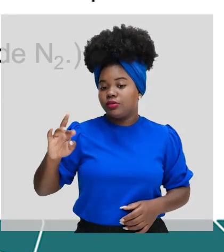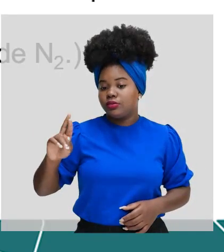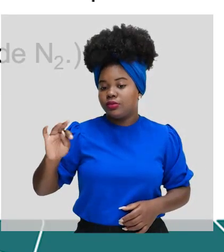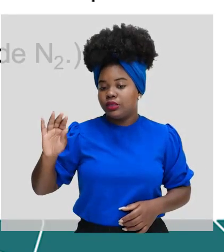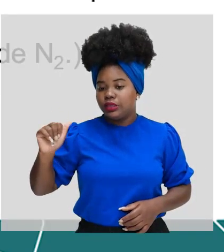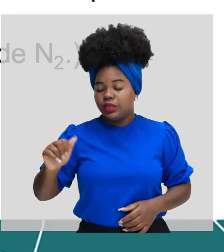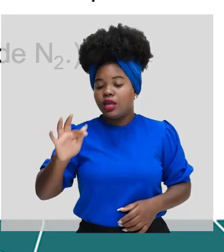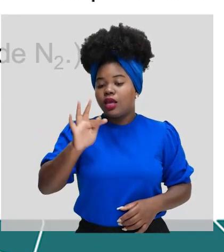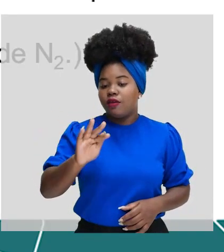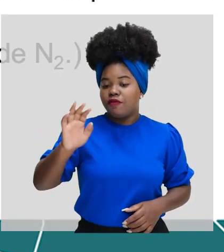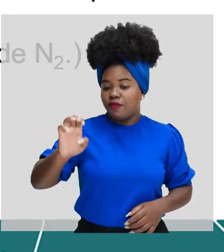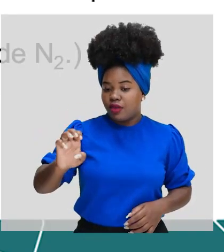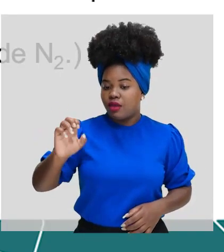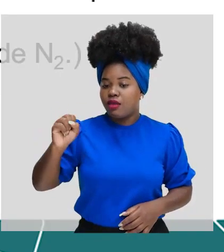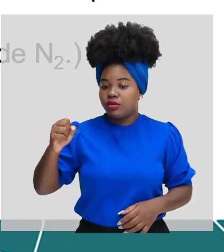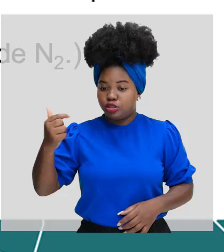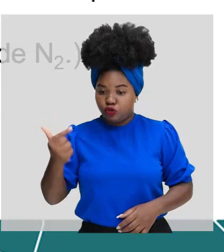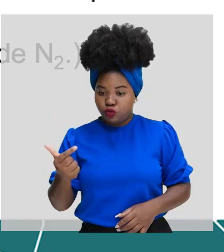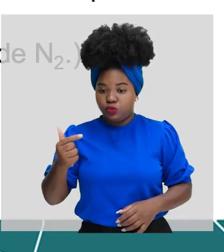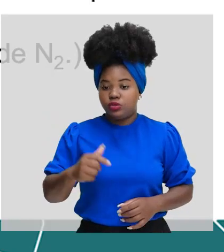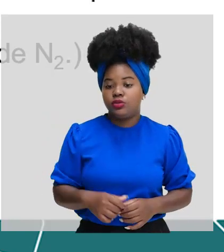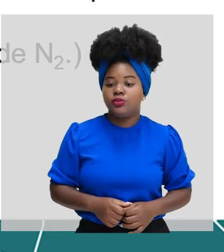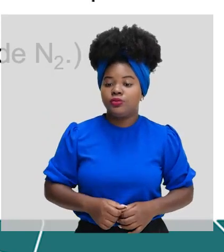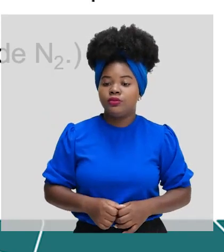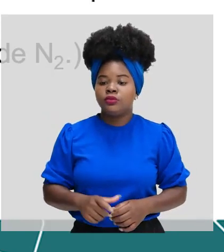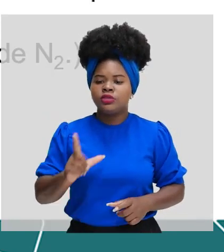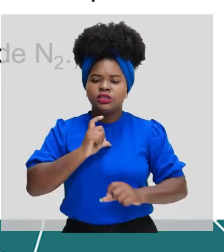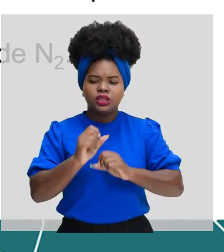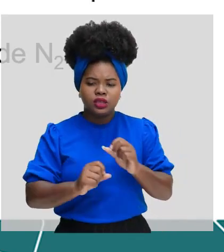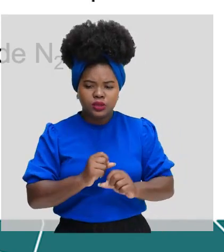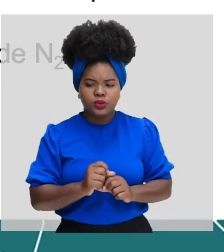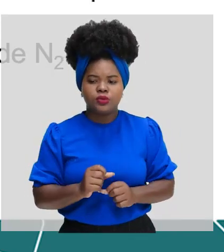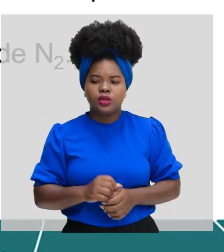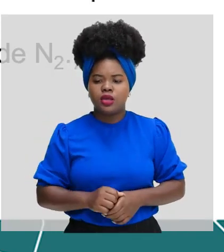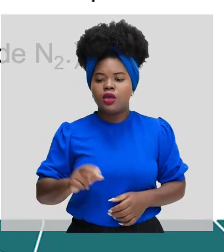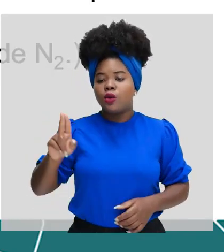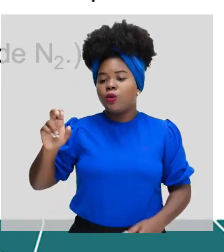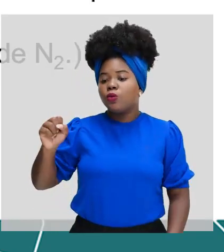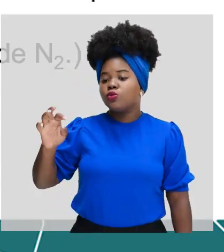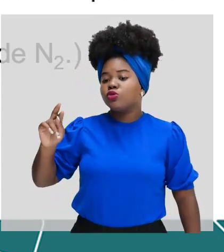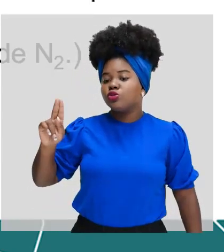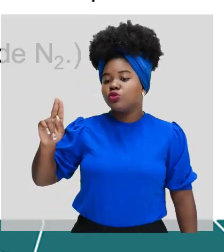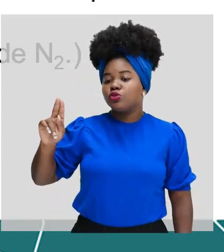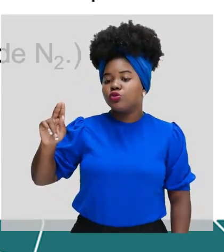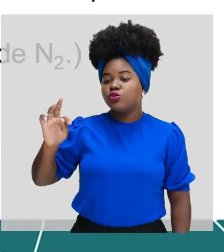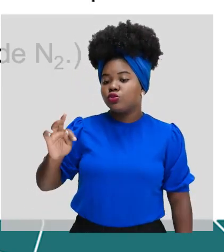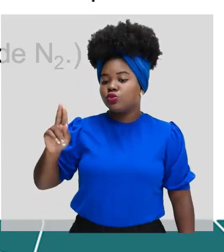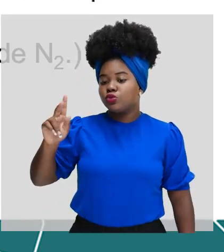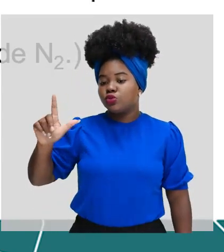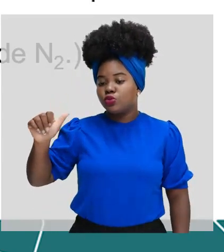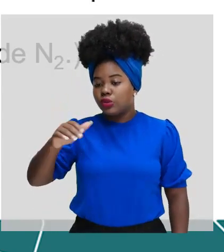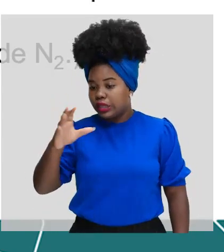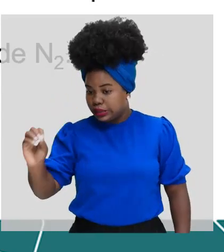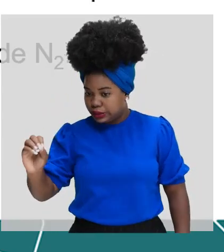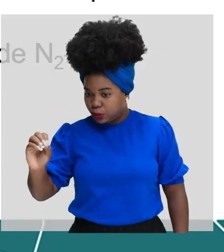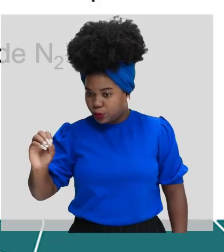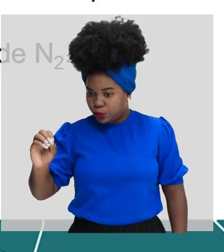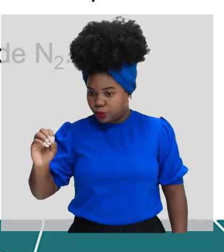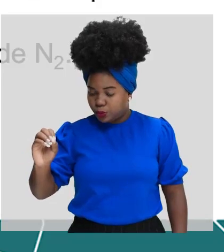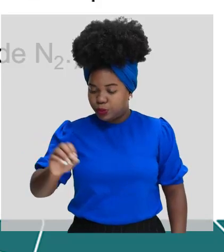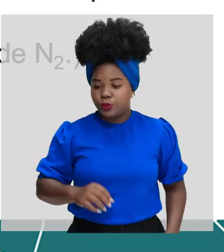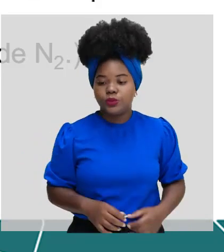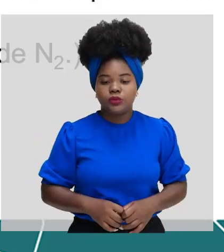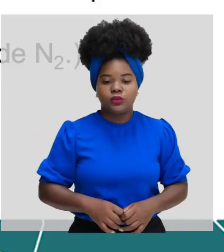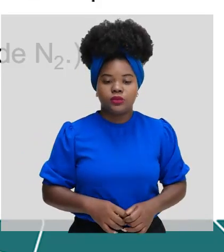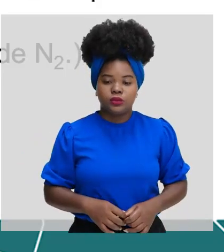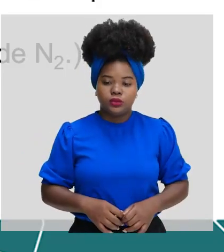fórmula, né, o FeS2, sofre ustulação, né, é a reação do enxofre com o oxigênio.